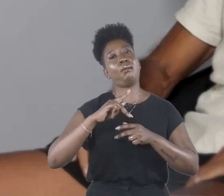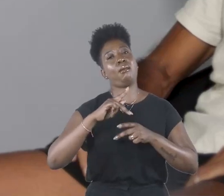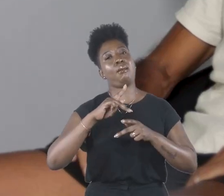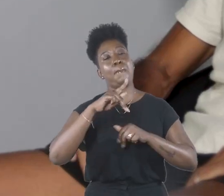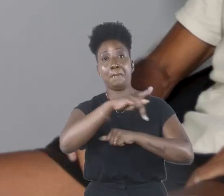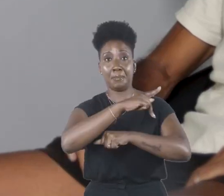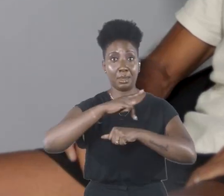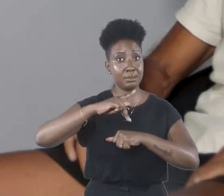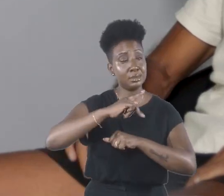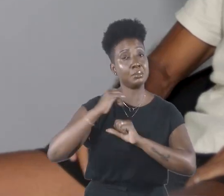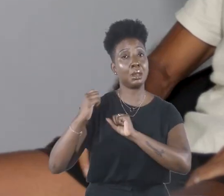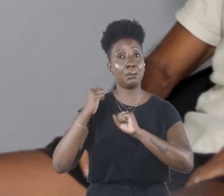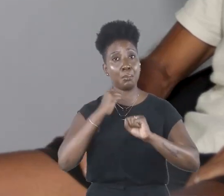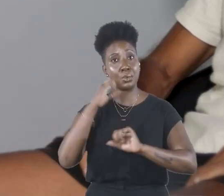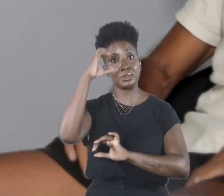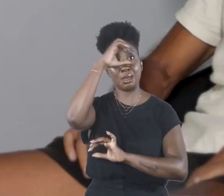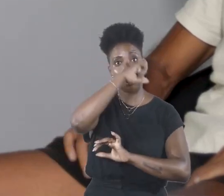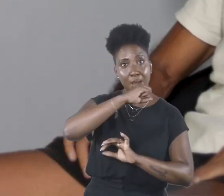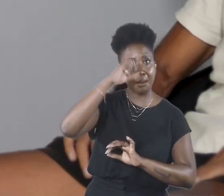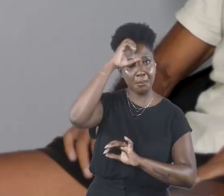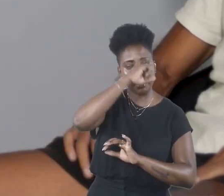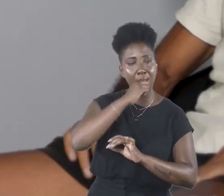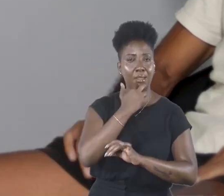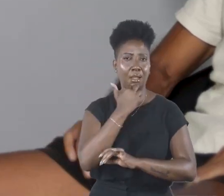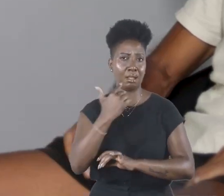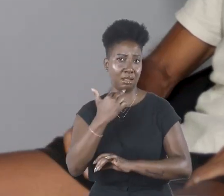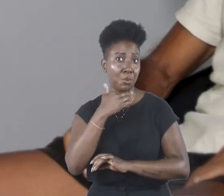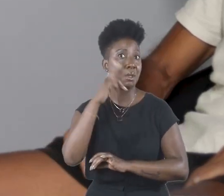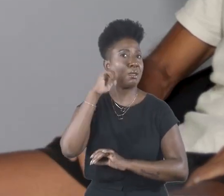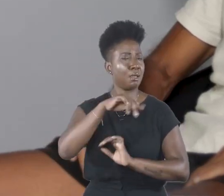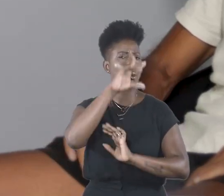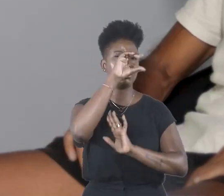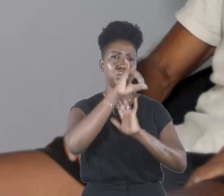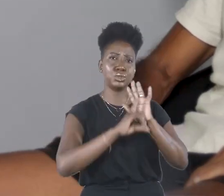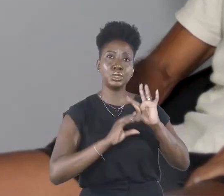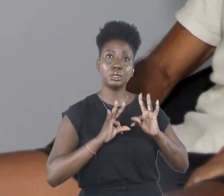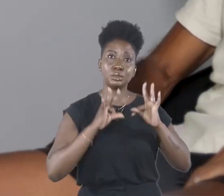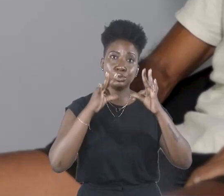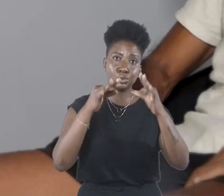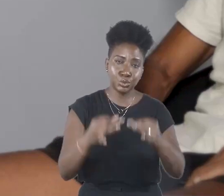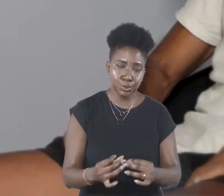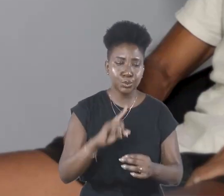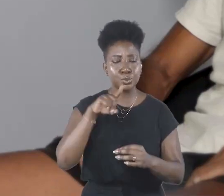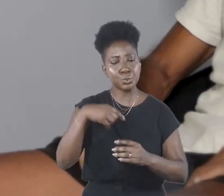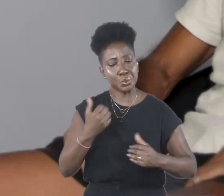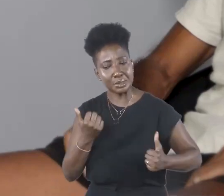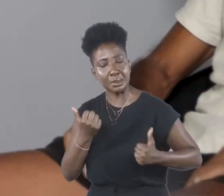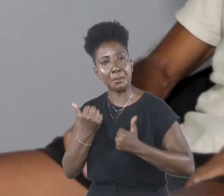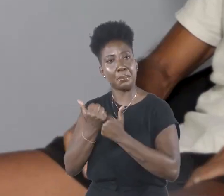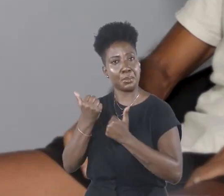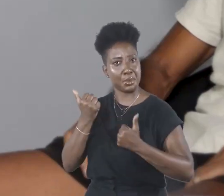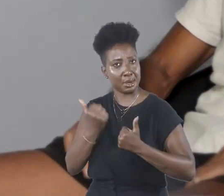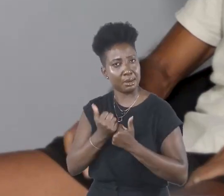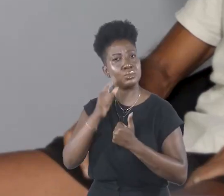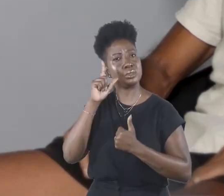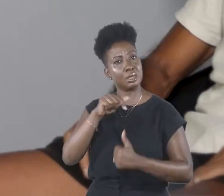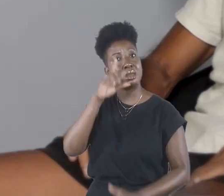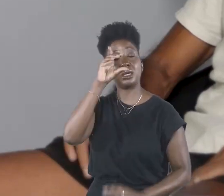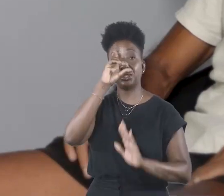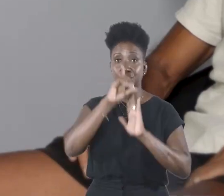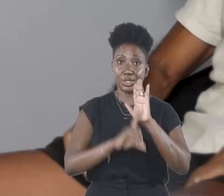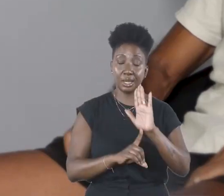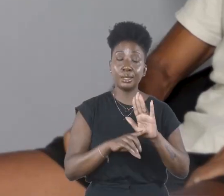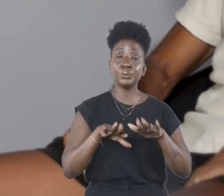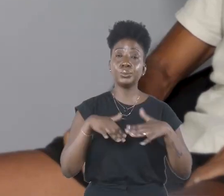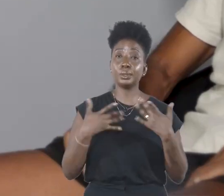públicos, para que eles possam aprender línguas estrangeiras, que são direito de todo mundo, deveria ser pelo menos, e a gente tenta contribuir para que isso seja efetivamente